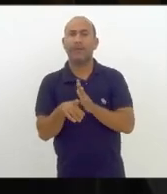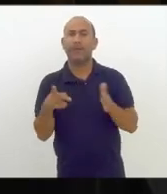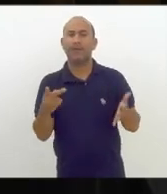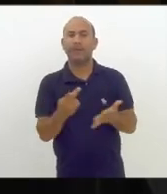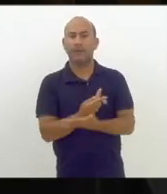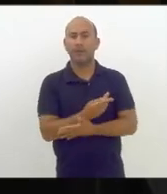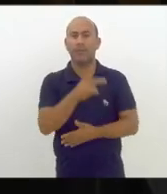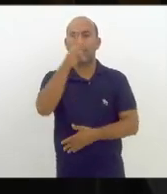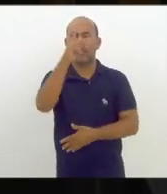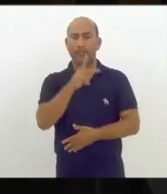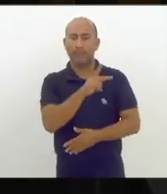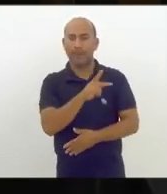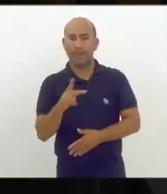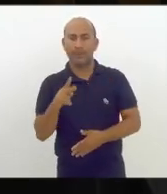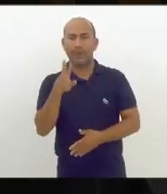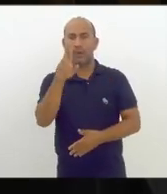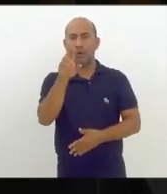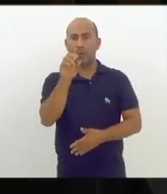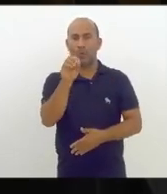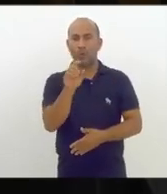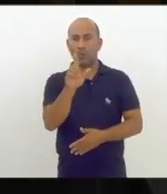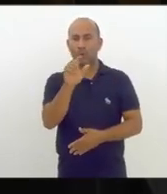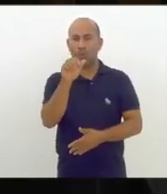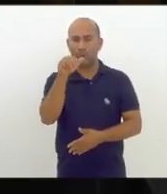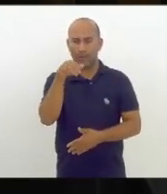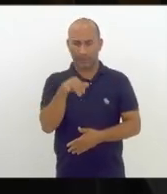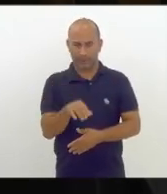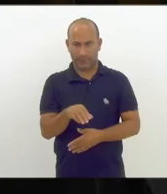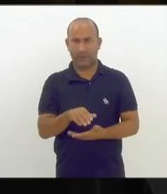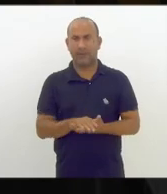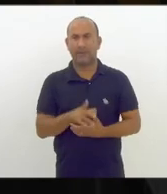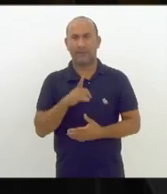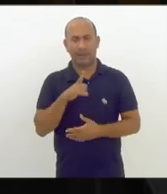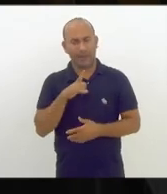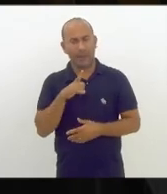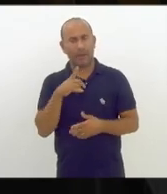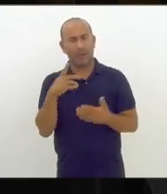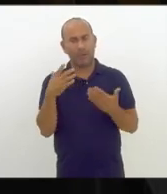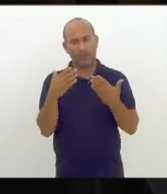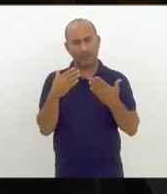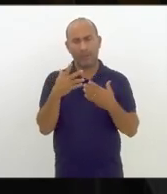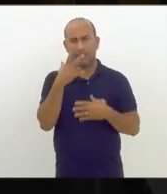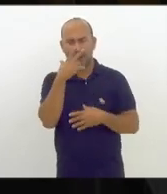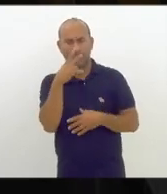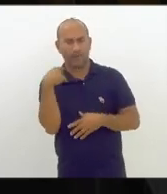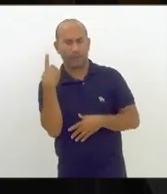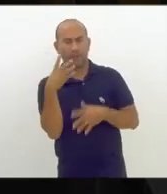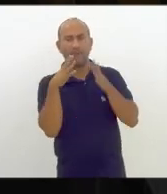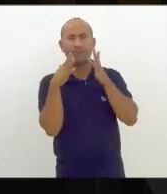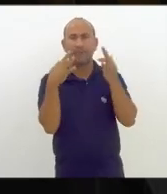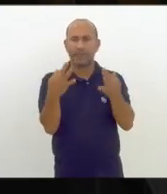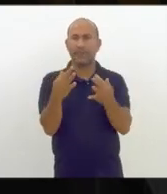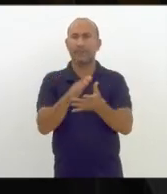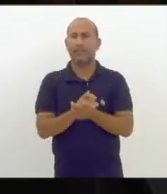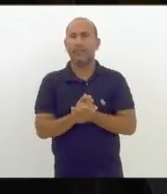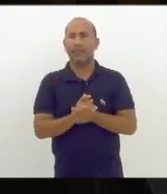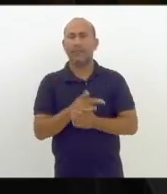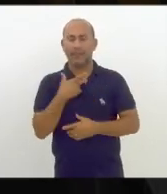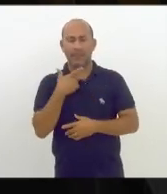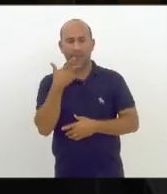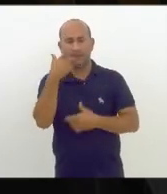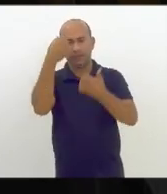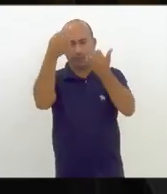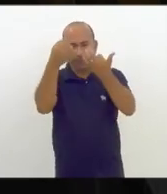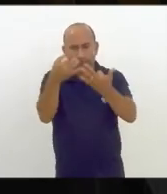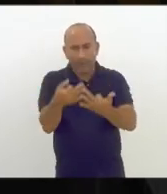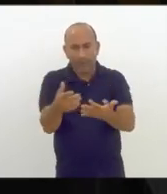tem um parentesco com a nossa família. Tem um livro, Genealogia da Família Figueiredo, escrito por Arqueófilo Pimenta, ele conta lá dentro,